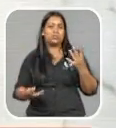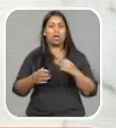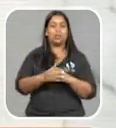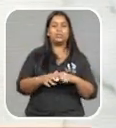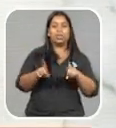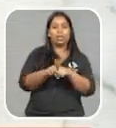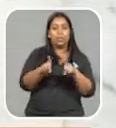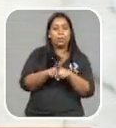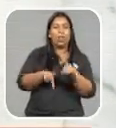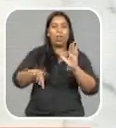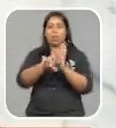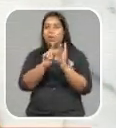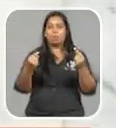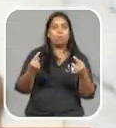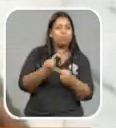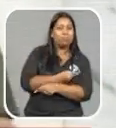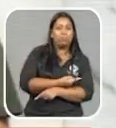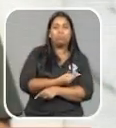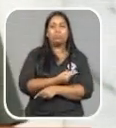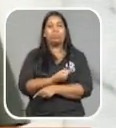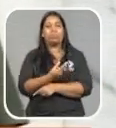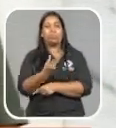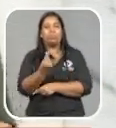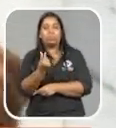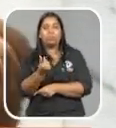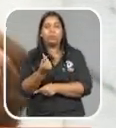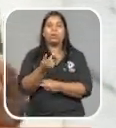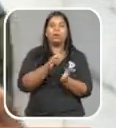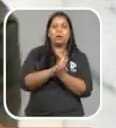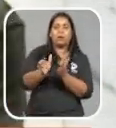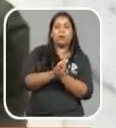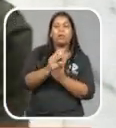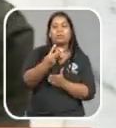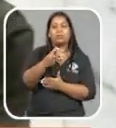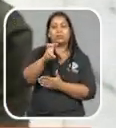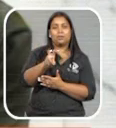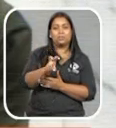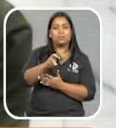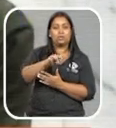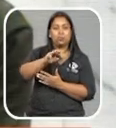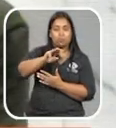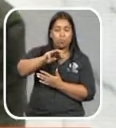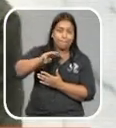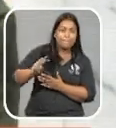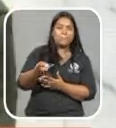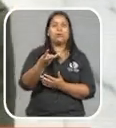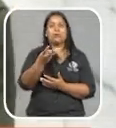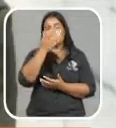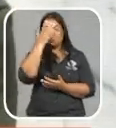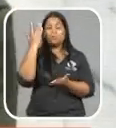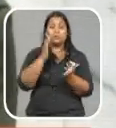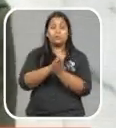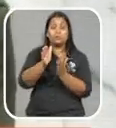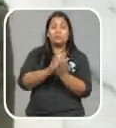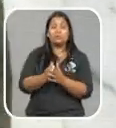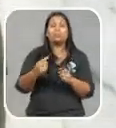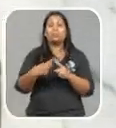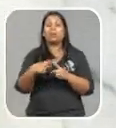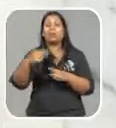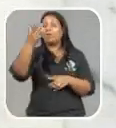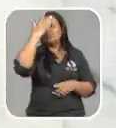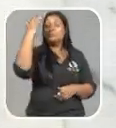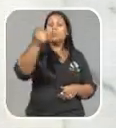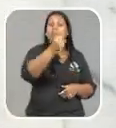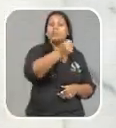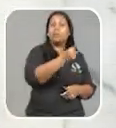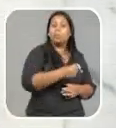35 milhões de despesa com apadrinhado. Você fala, para que mais gente dessa? Mas sim, o problema está aí. Ela é